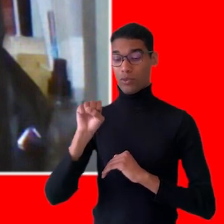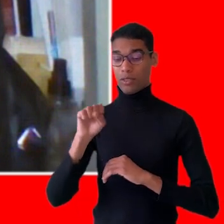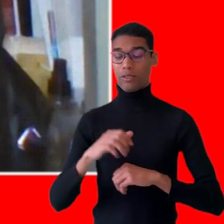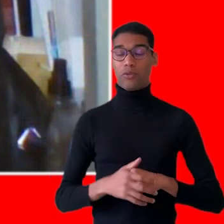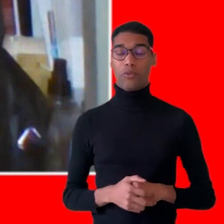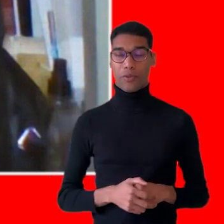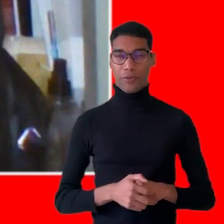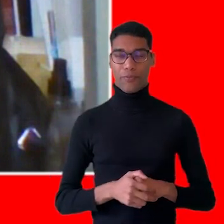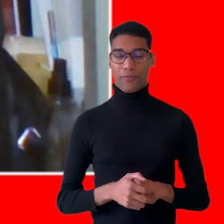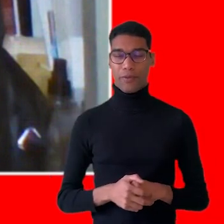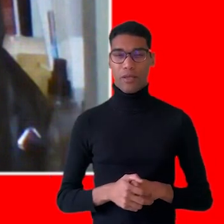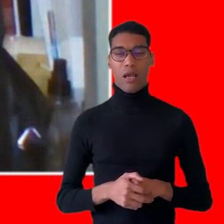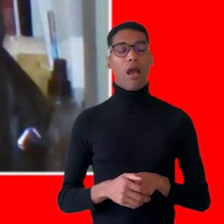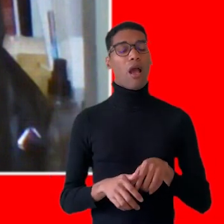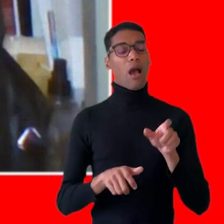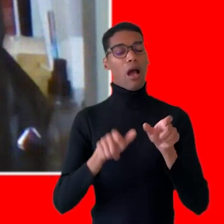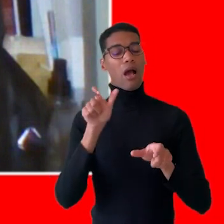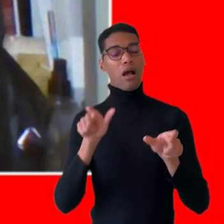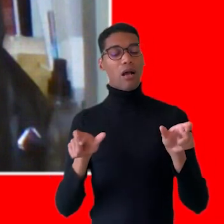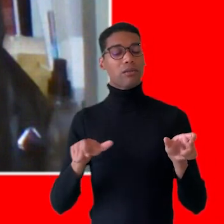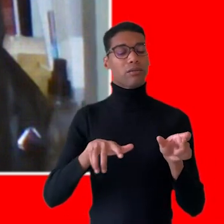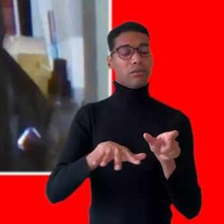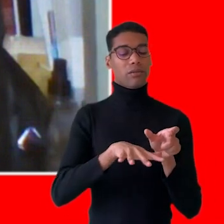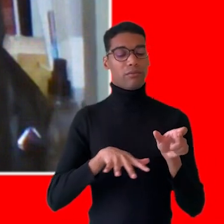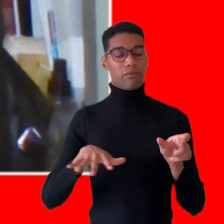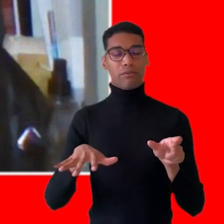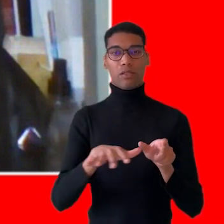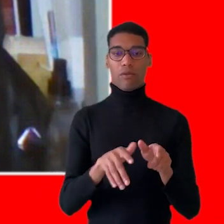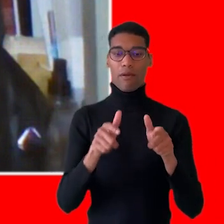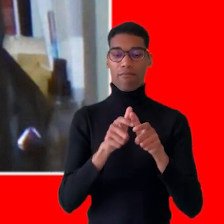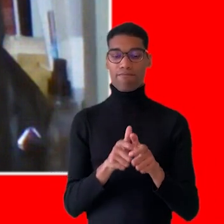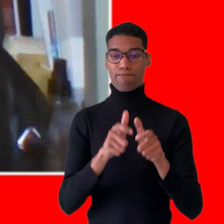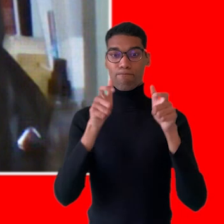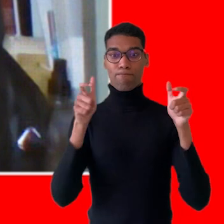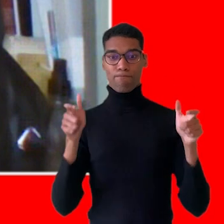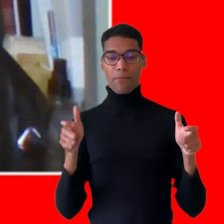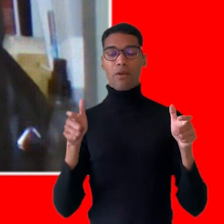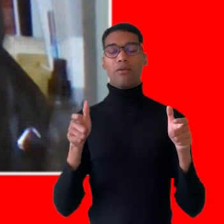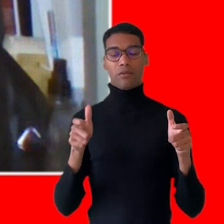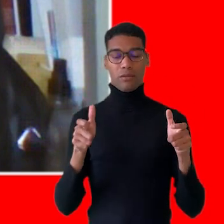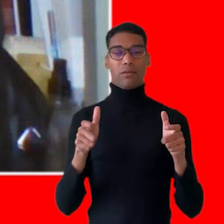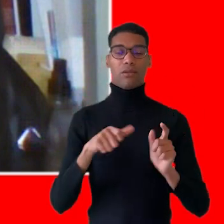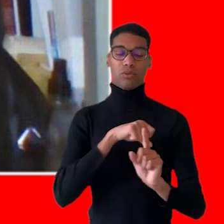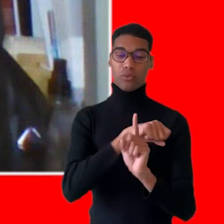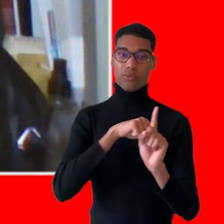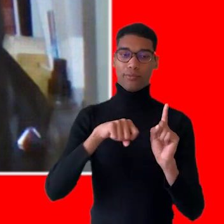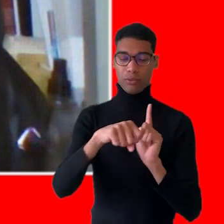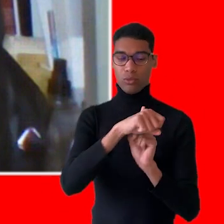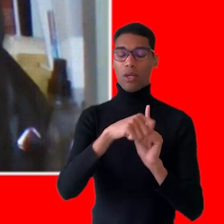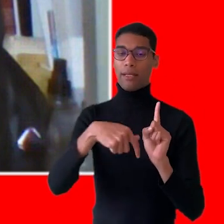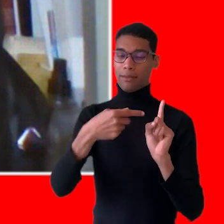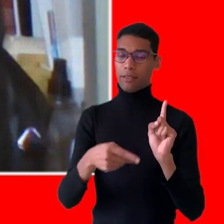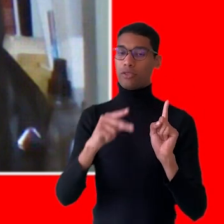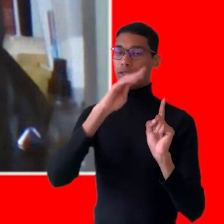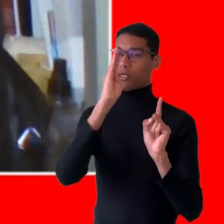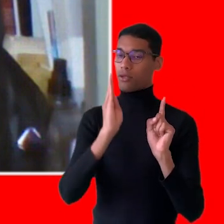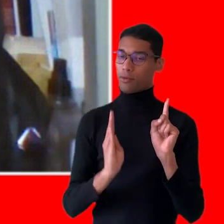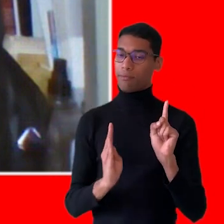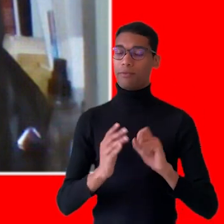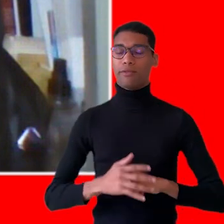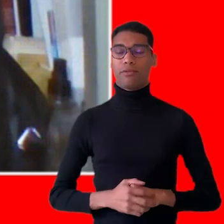1888, na mentalidade dominante na sociedade